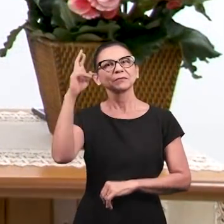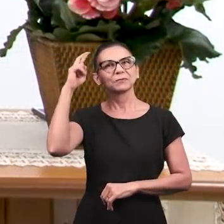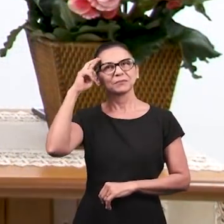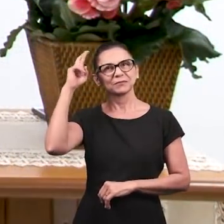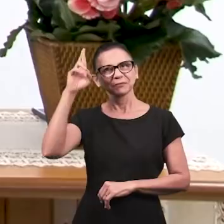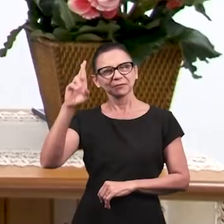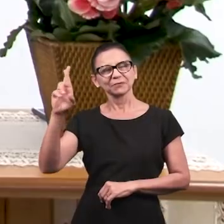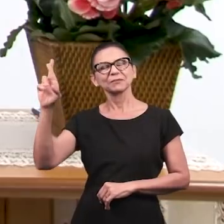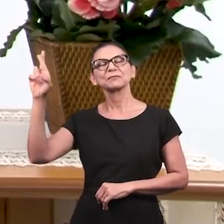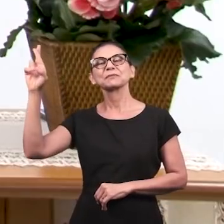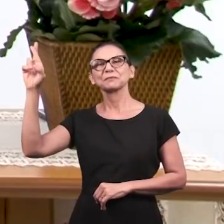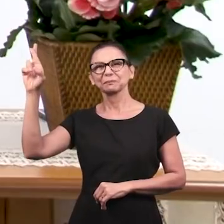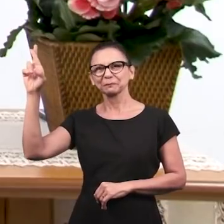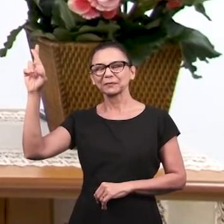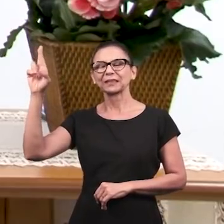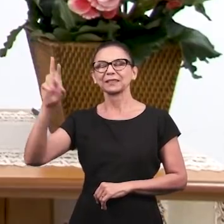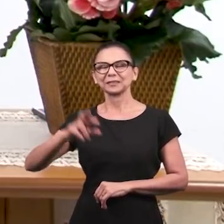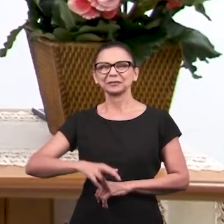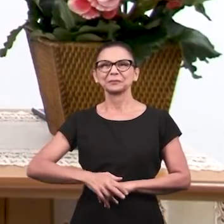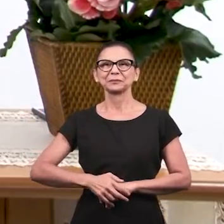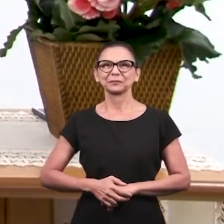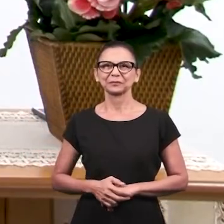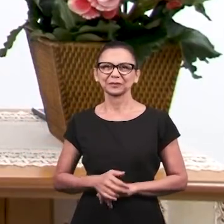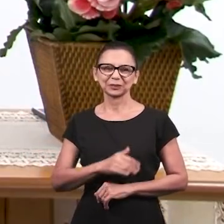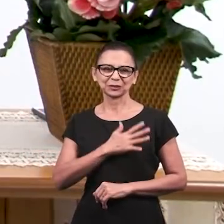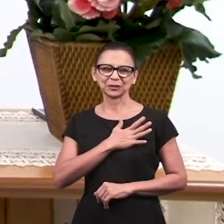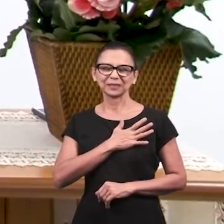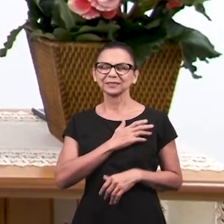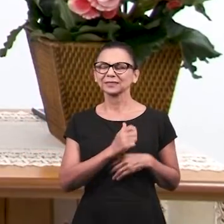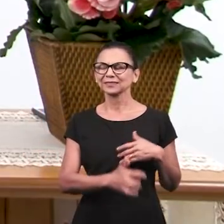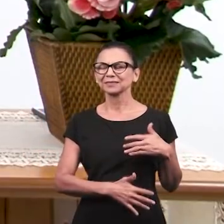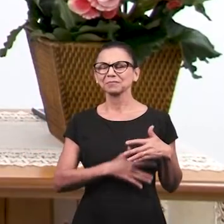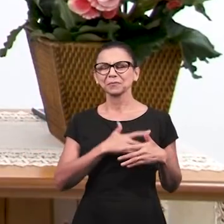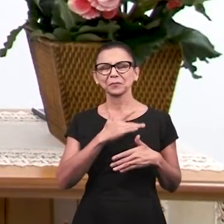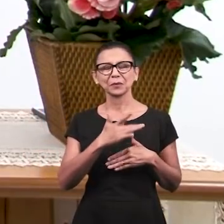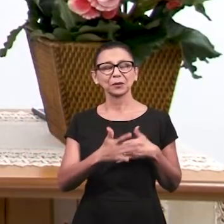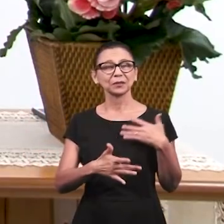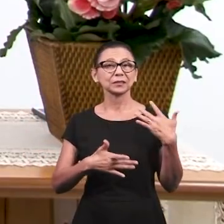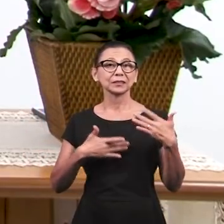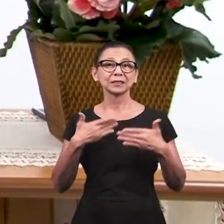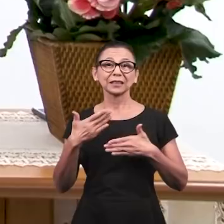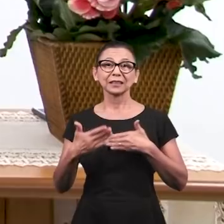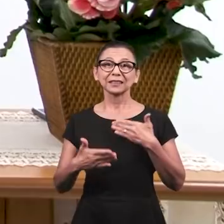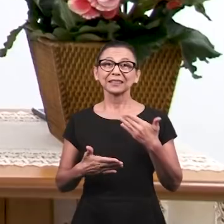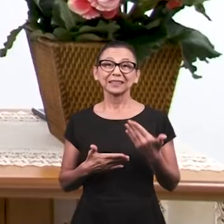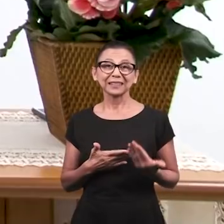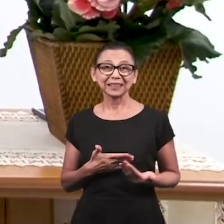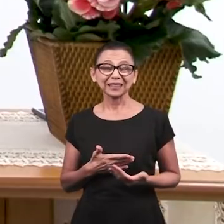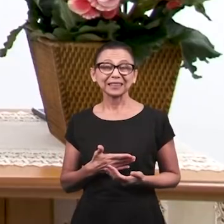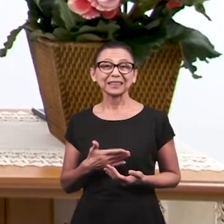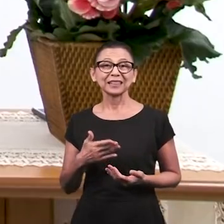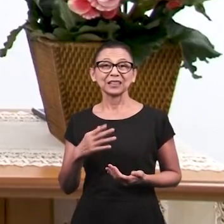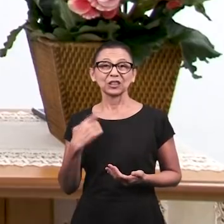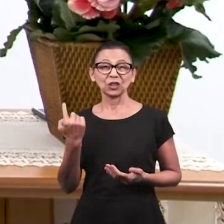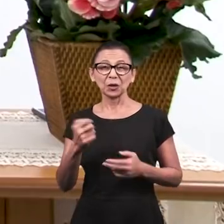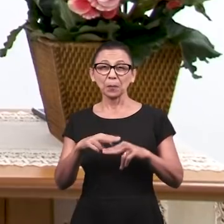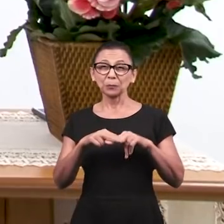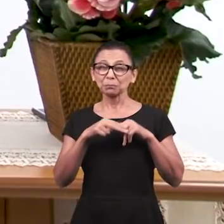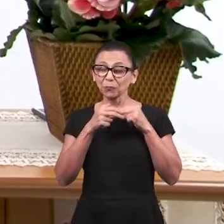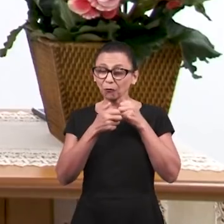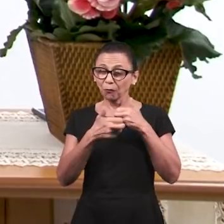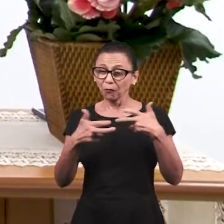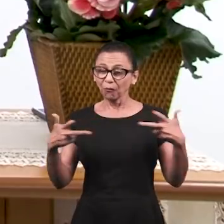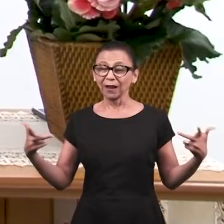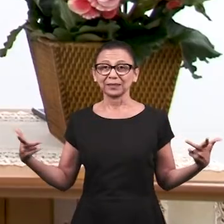Louvado, bendito, exaltado seja o nome do nosso Deus. O nosso coração transborda de alegria porque nós temos muitos